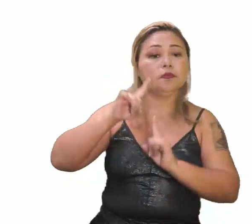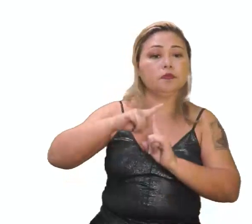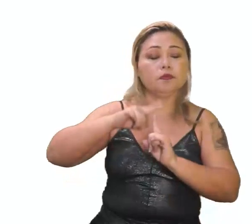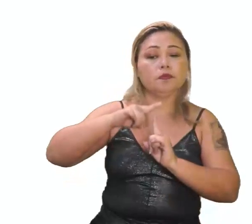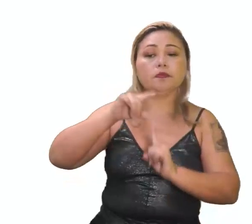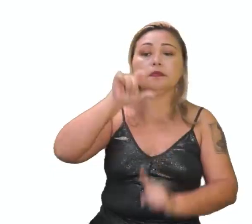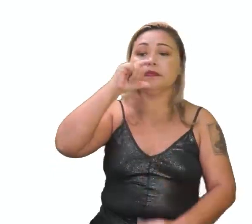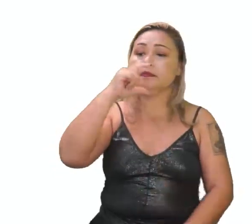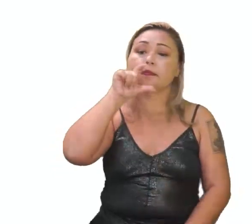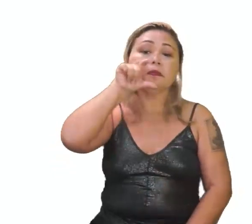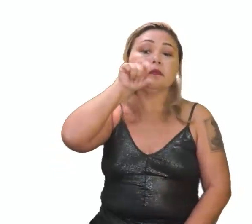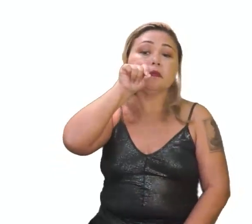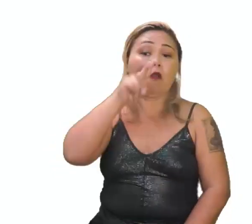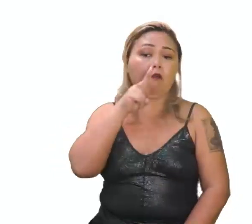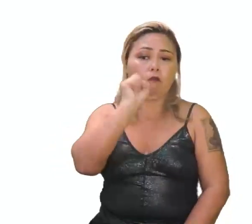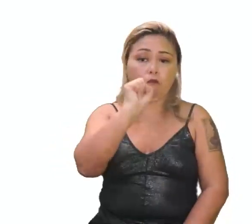bico.